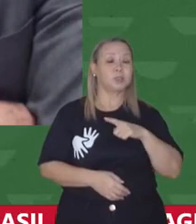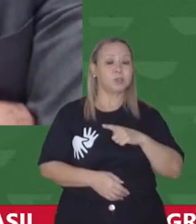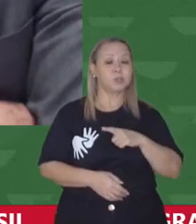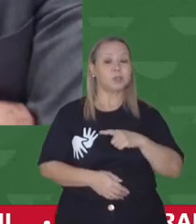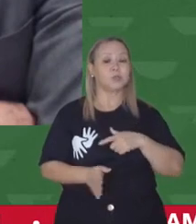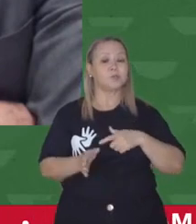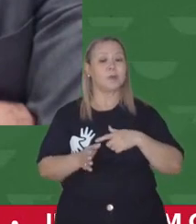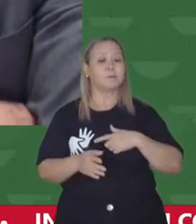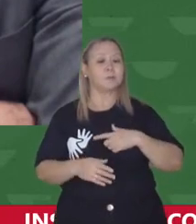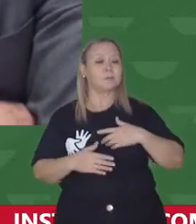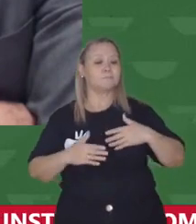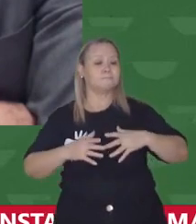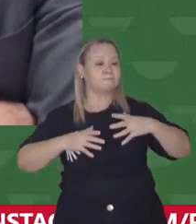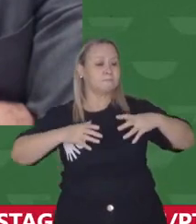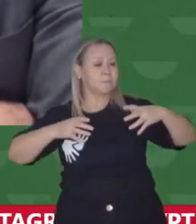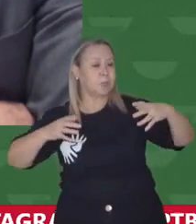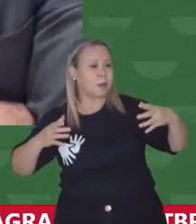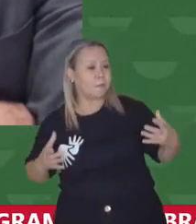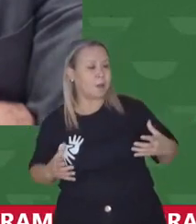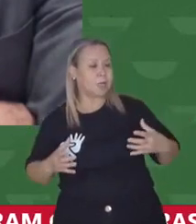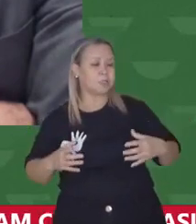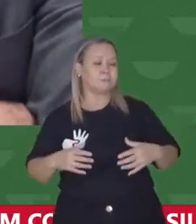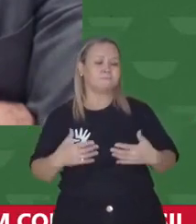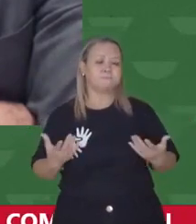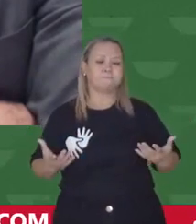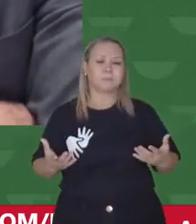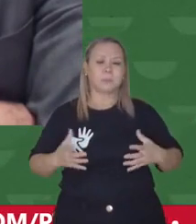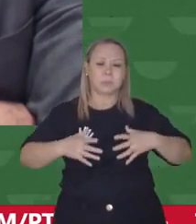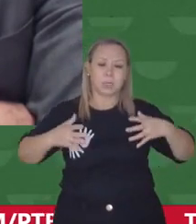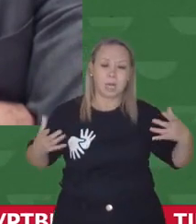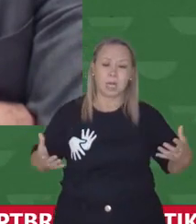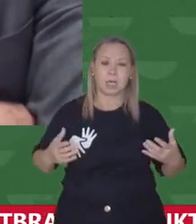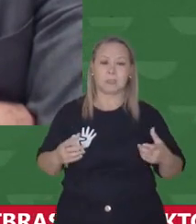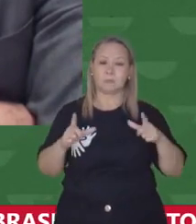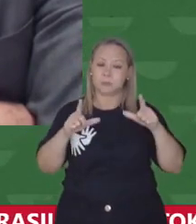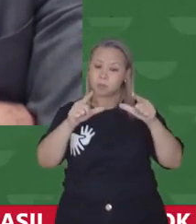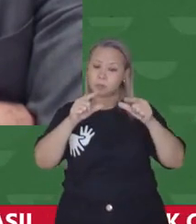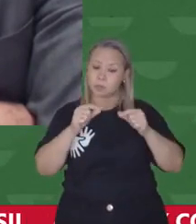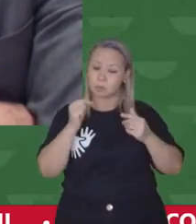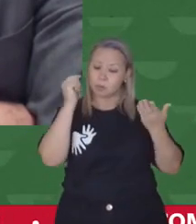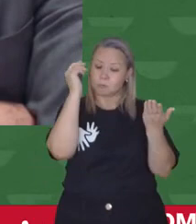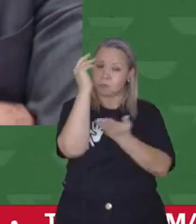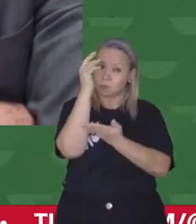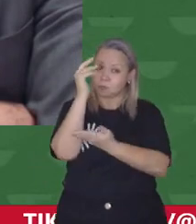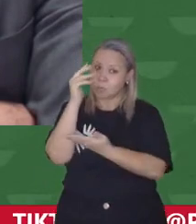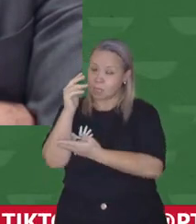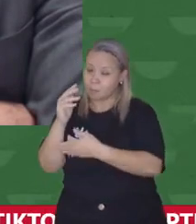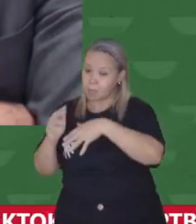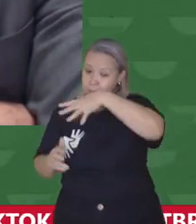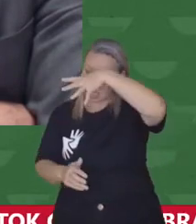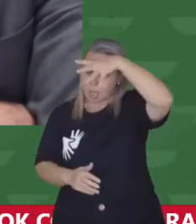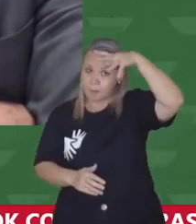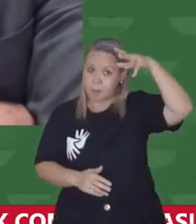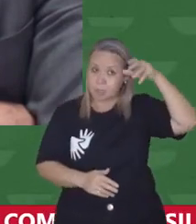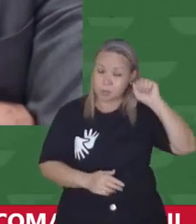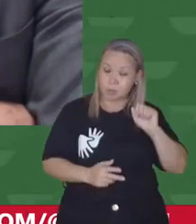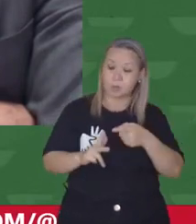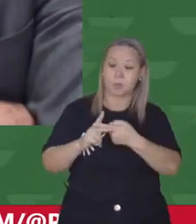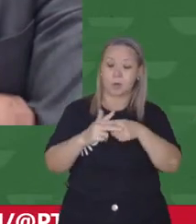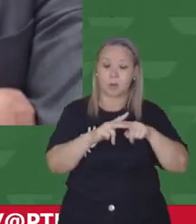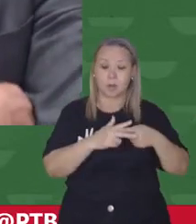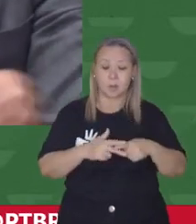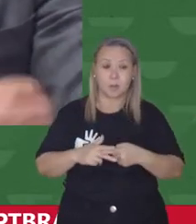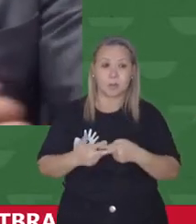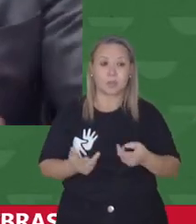avanços enormes nesse quesito, com a redução do desmatamento da Amazônia, com a manutenção de uma